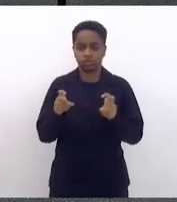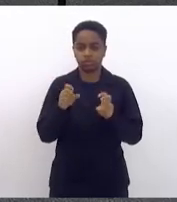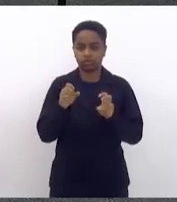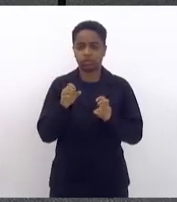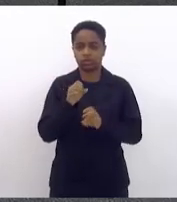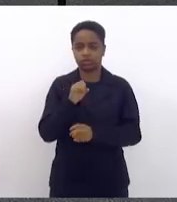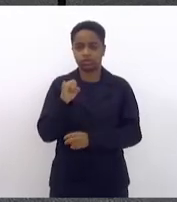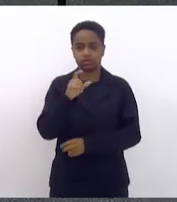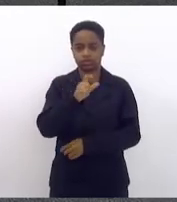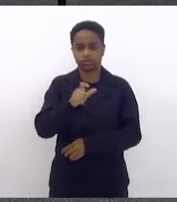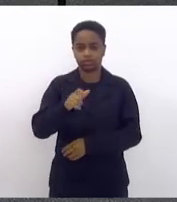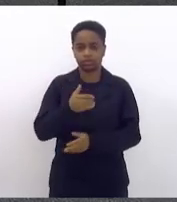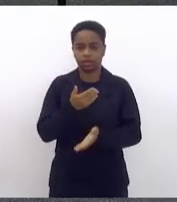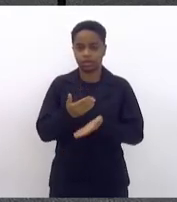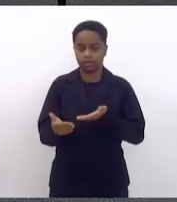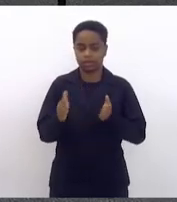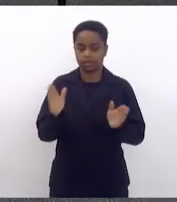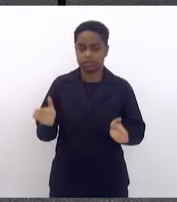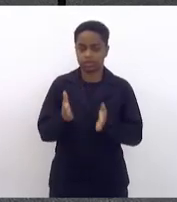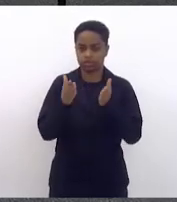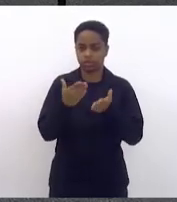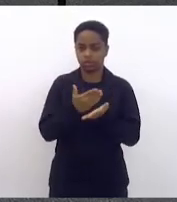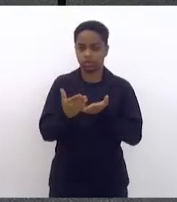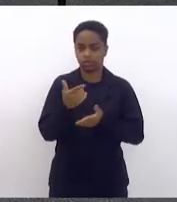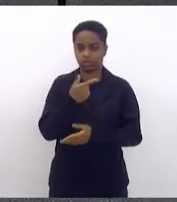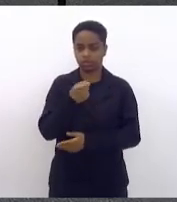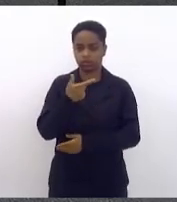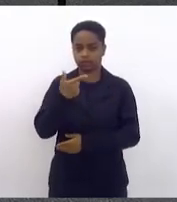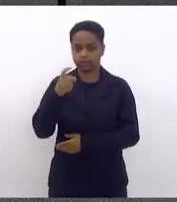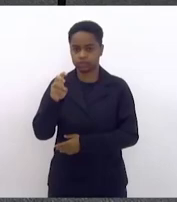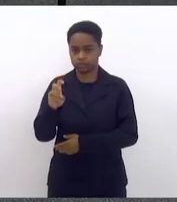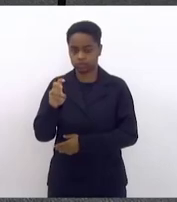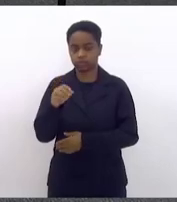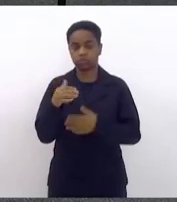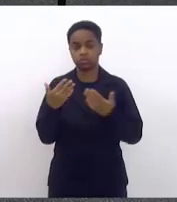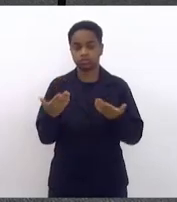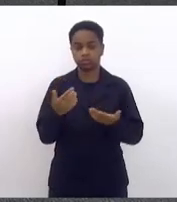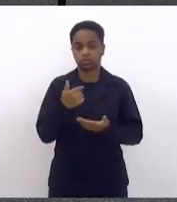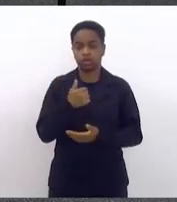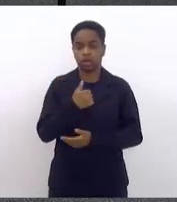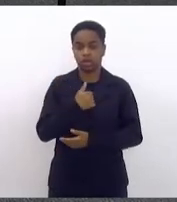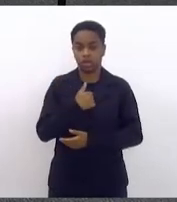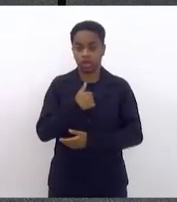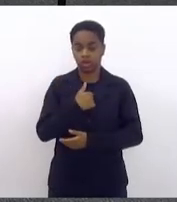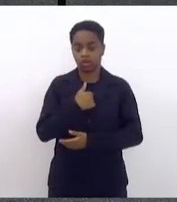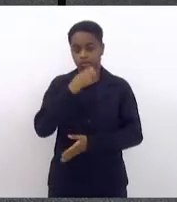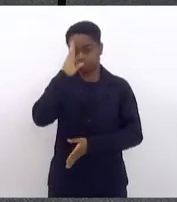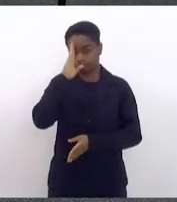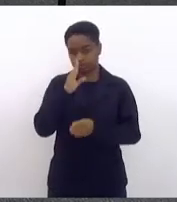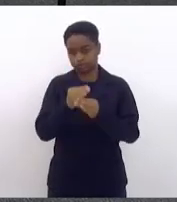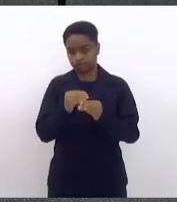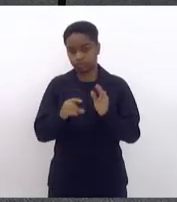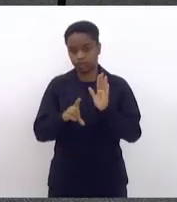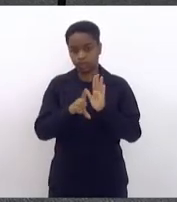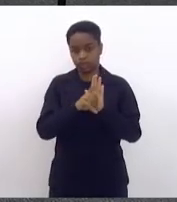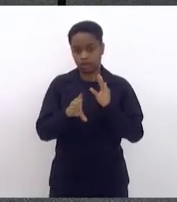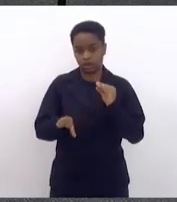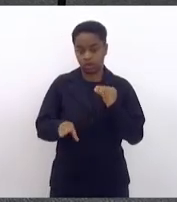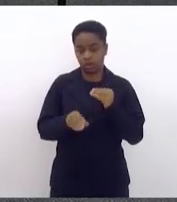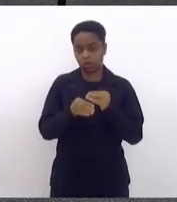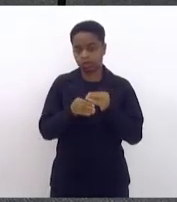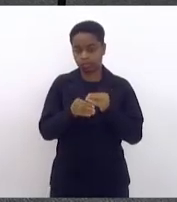incentivo a partir de 2025, entenderei eu que as leis complementares que